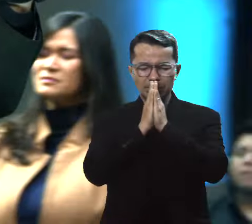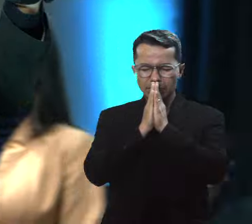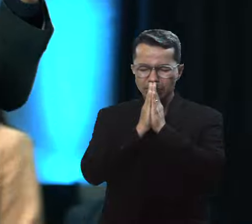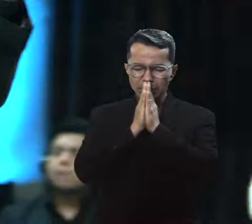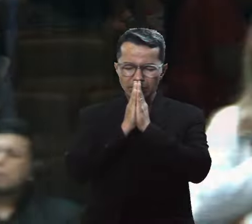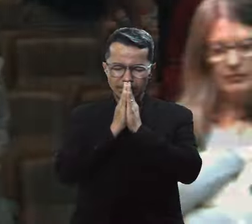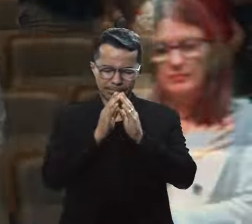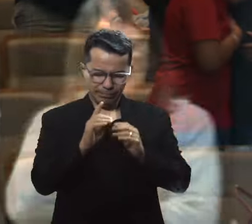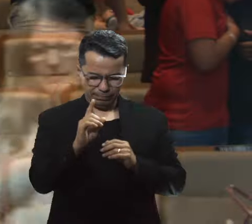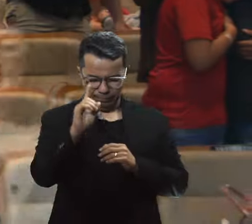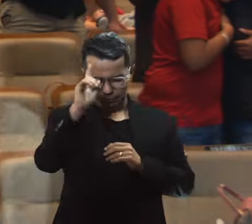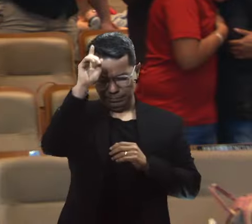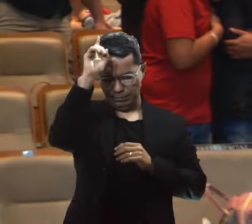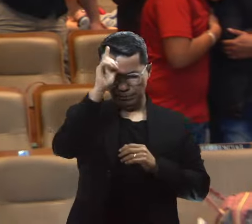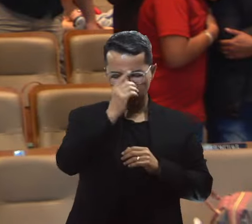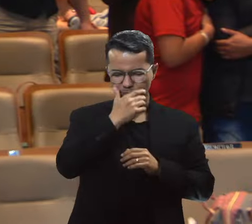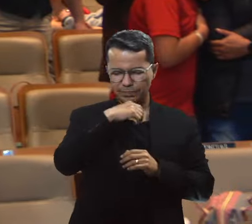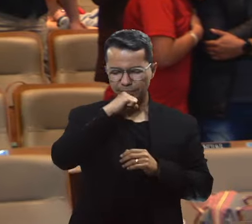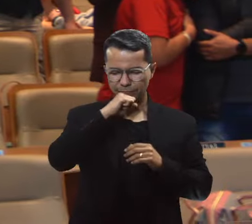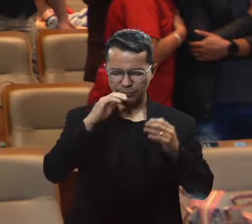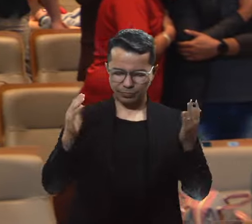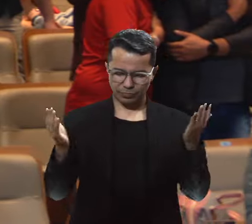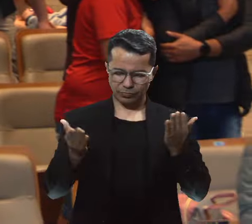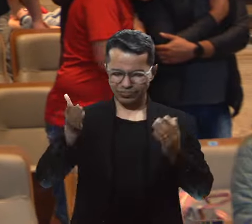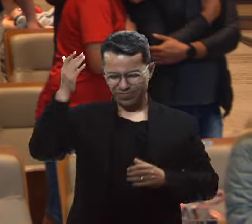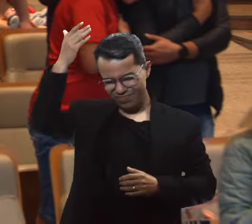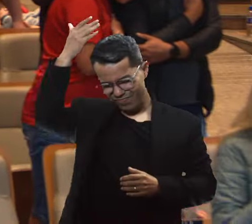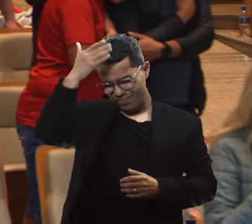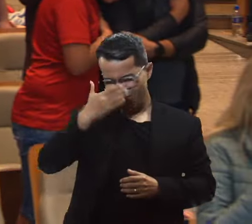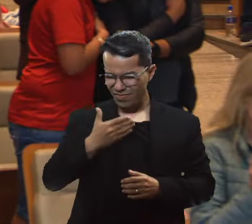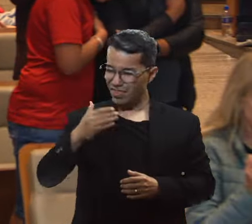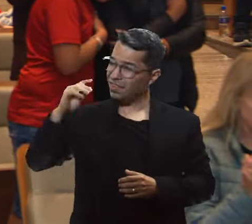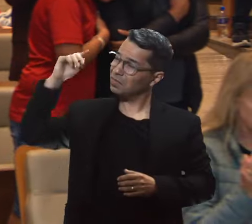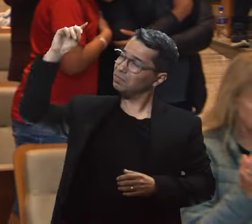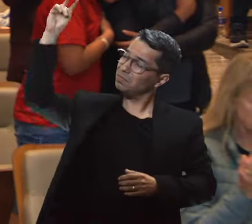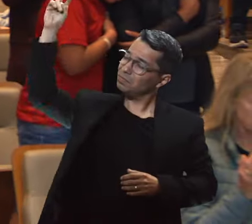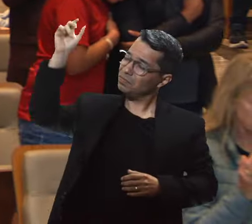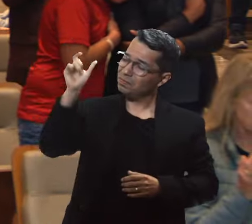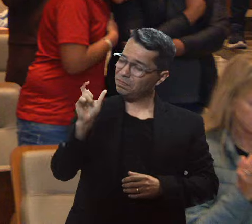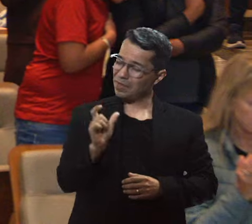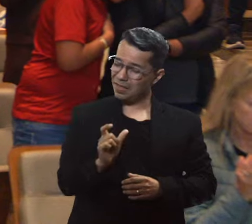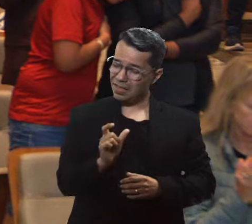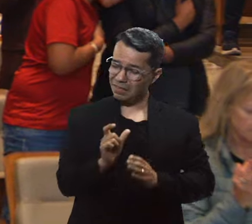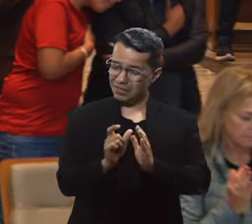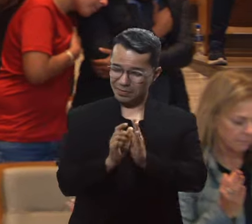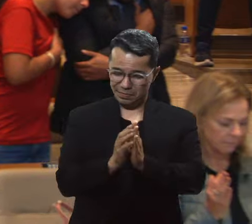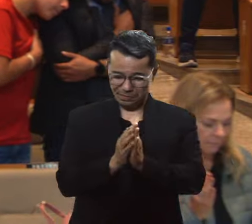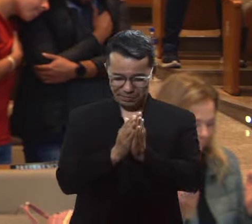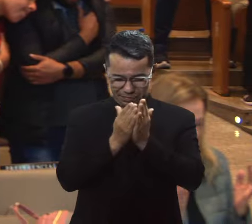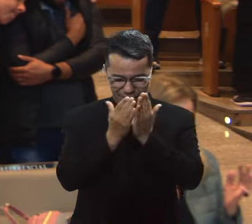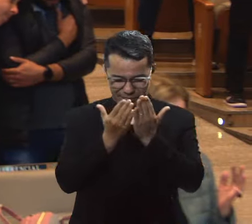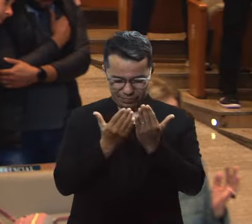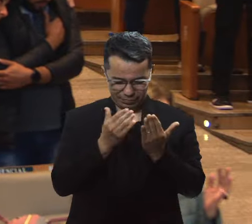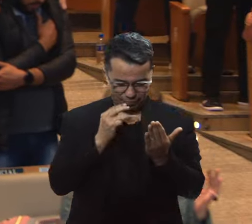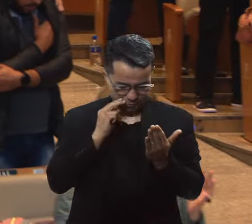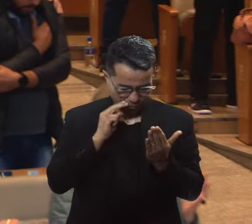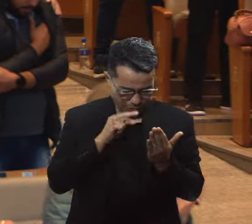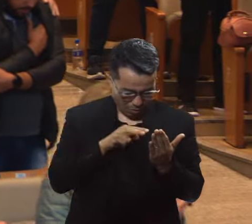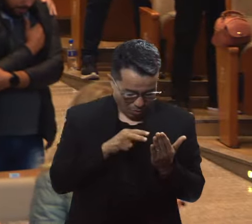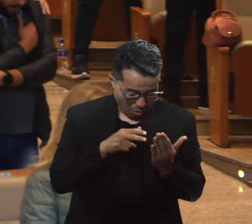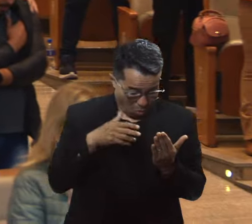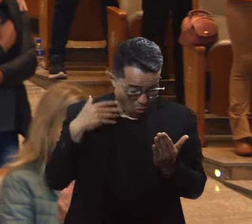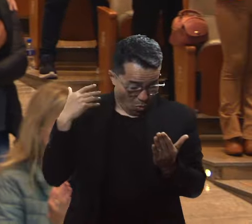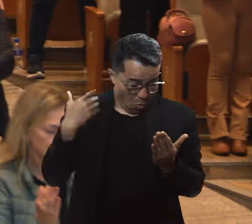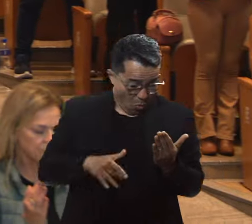querido, estamos na tua presença, e a tua palavra é como um espelho, Pai. Quando acordamos cedo de